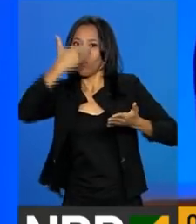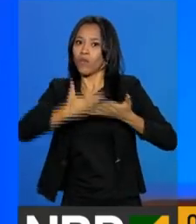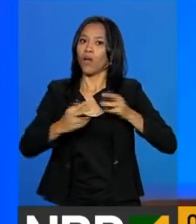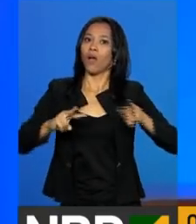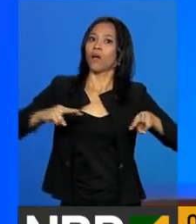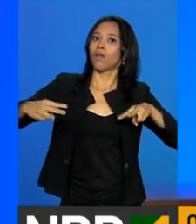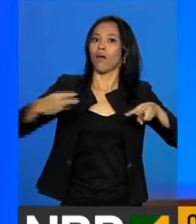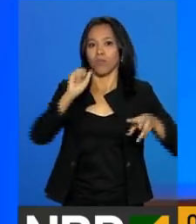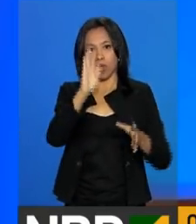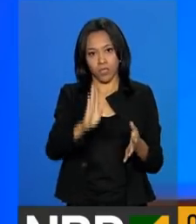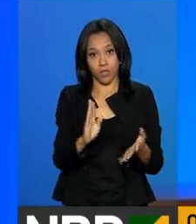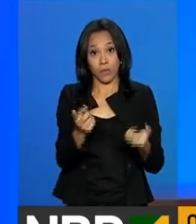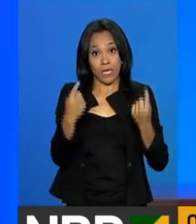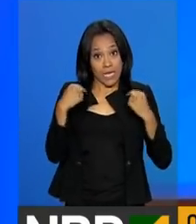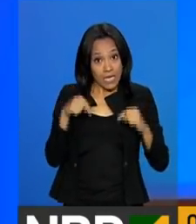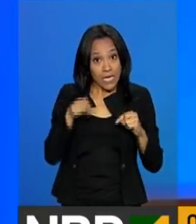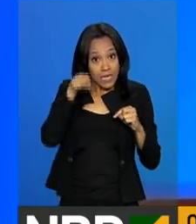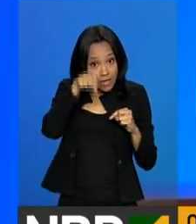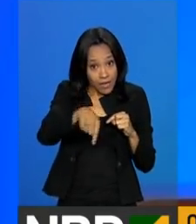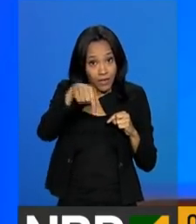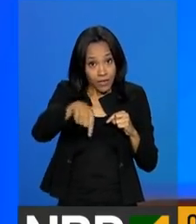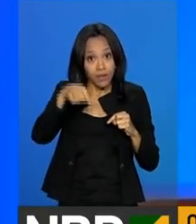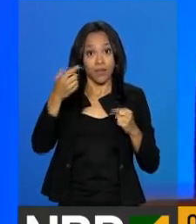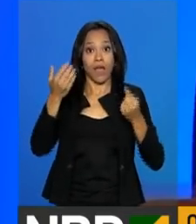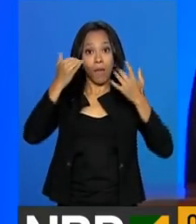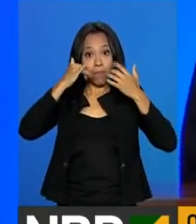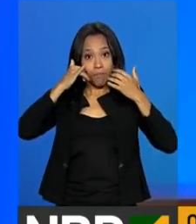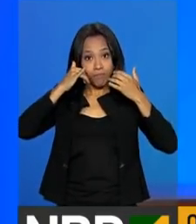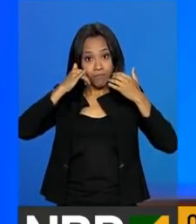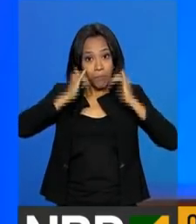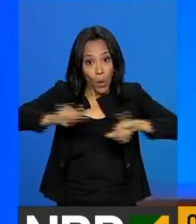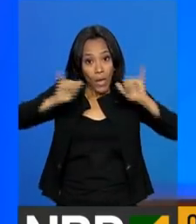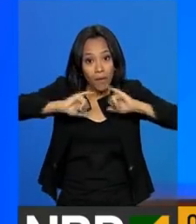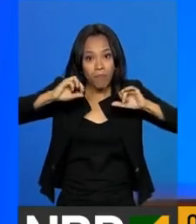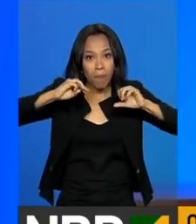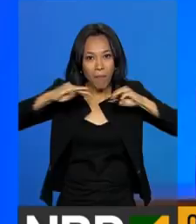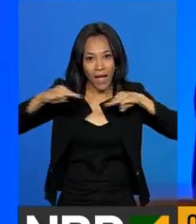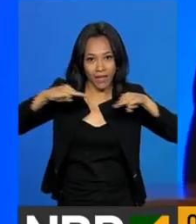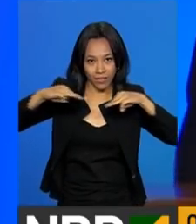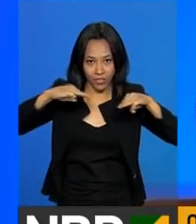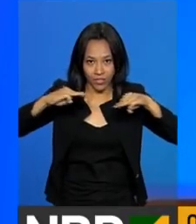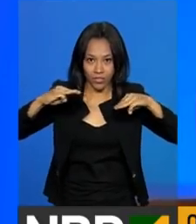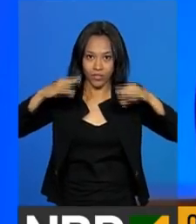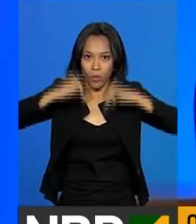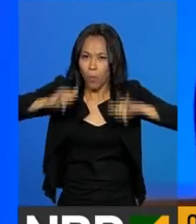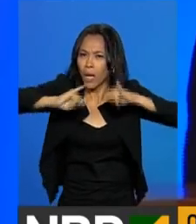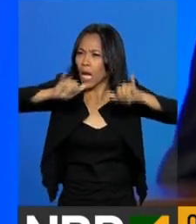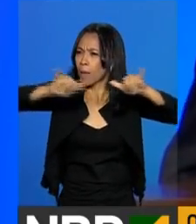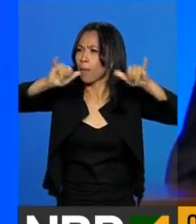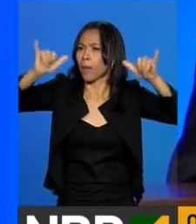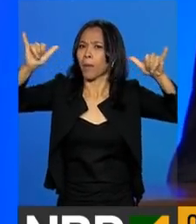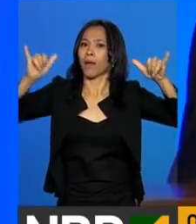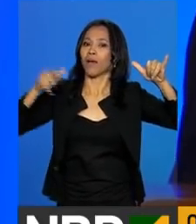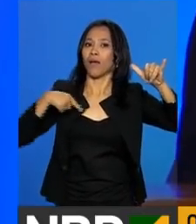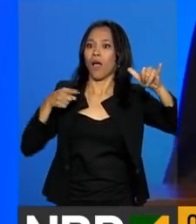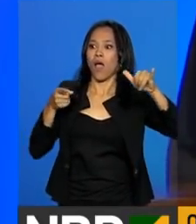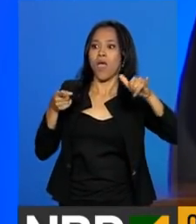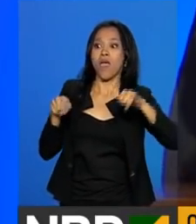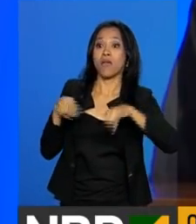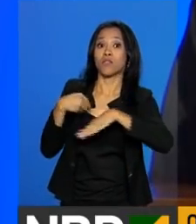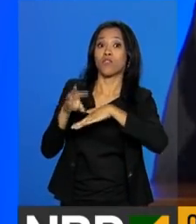propagar não é ao fazer o marketing tem que tomar esses dados como seguramente